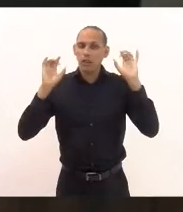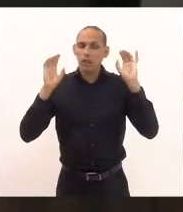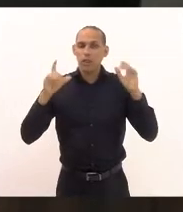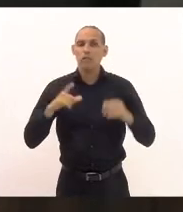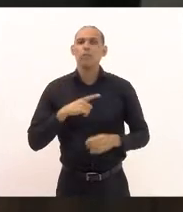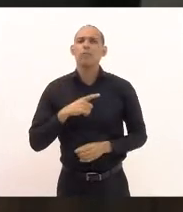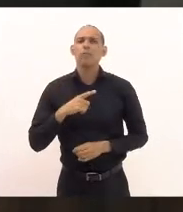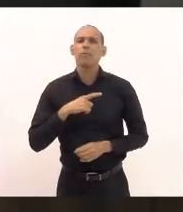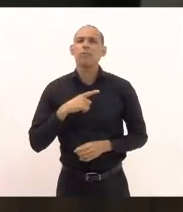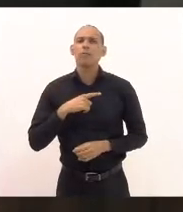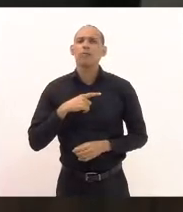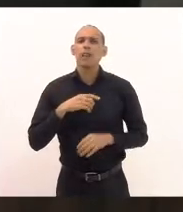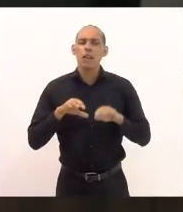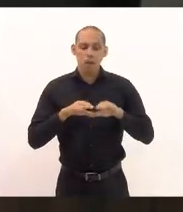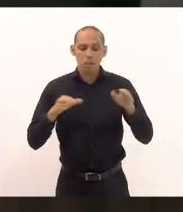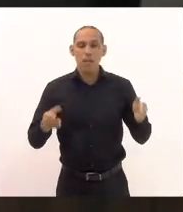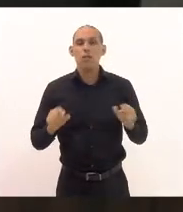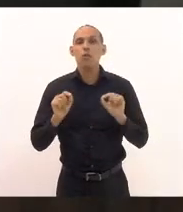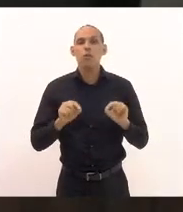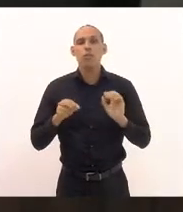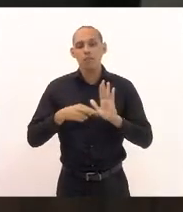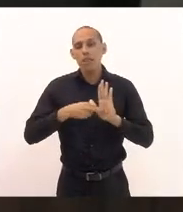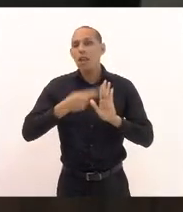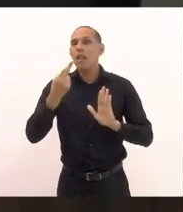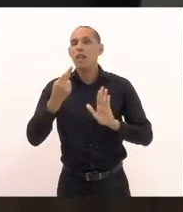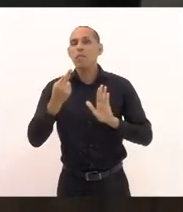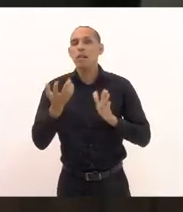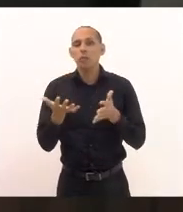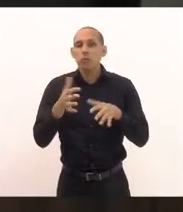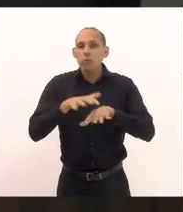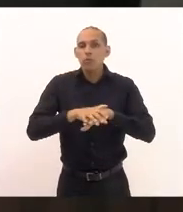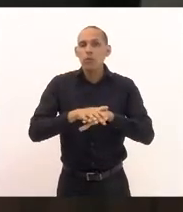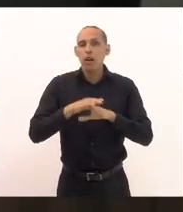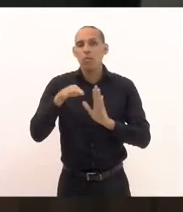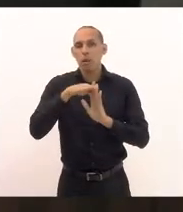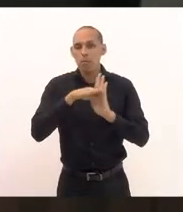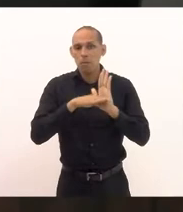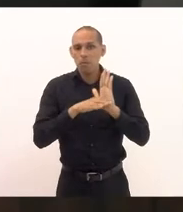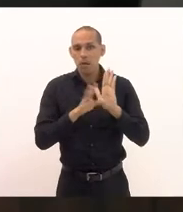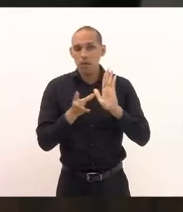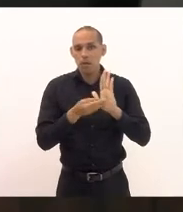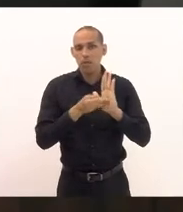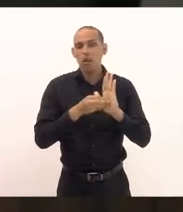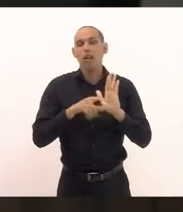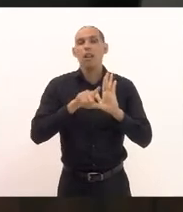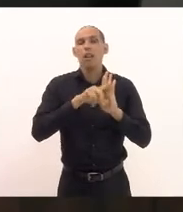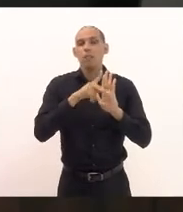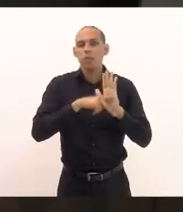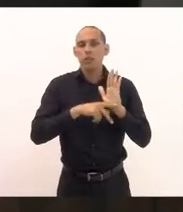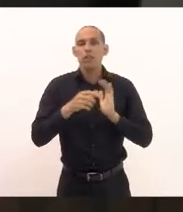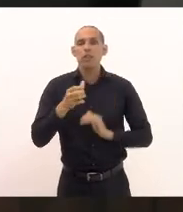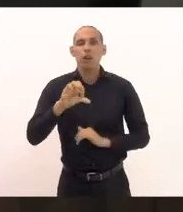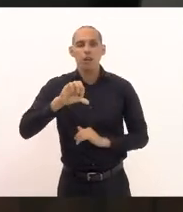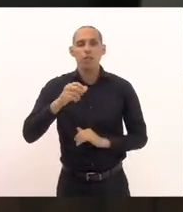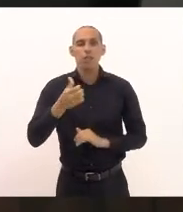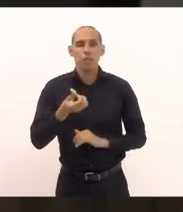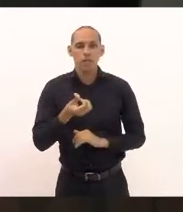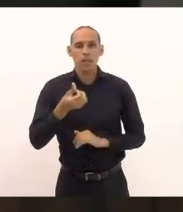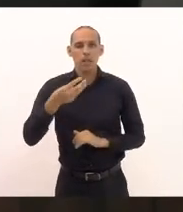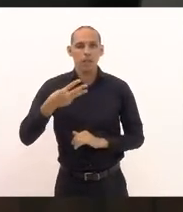mesa requerimentos de inclusão em pauta. Requer inclusão em pauta dos projetos de lei 963-22,